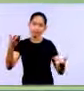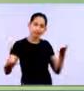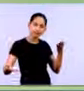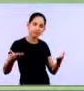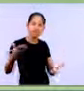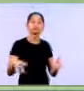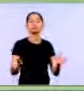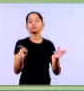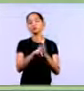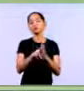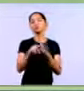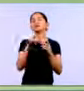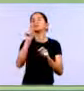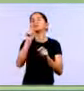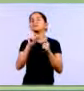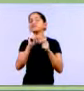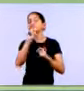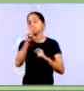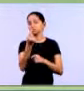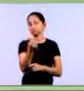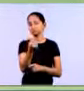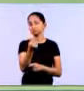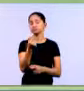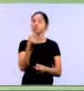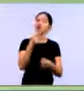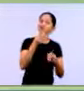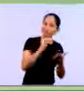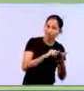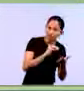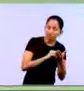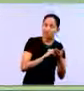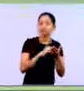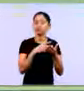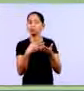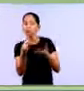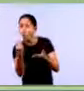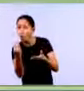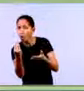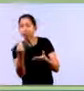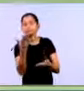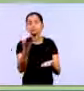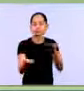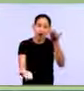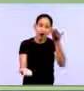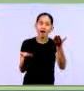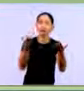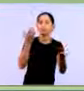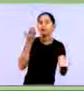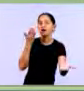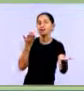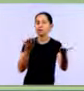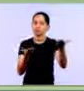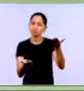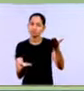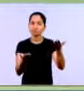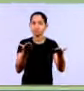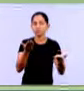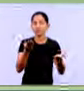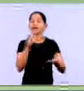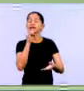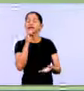Equilibrar receita e equilibrar despesas do Estado. Então, ela busca, dentro da receita, os